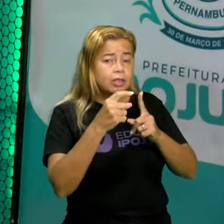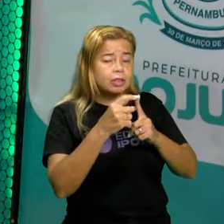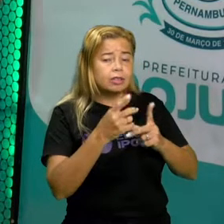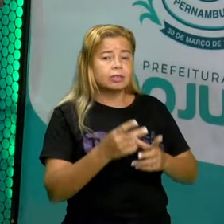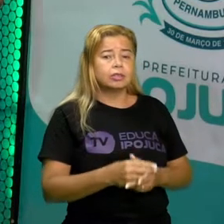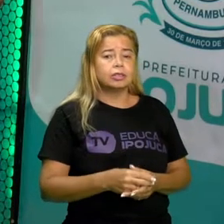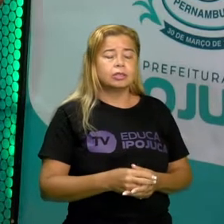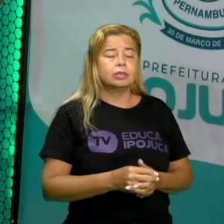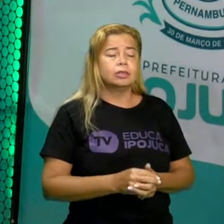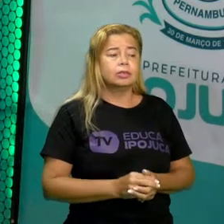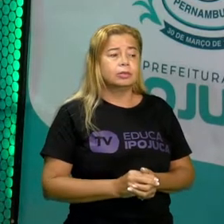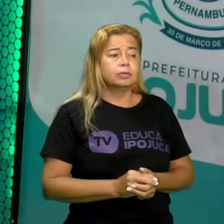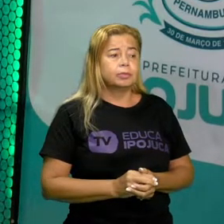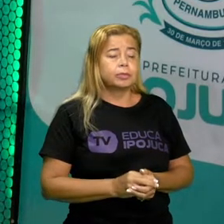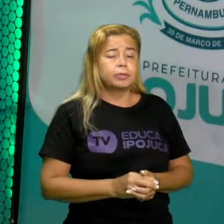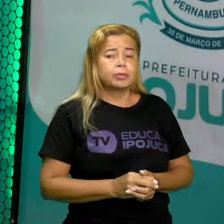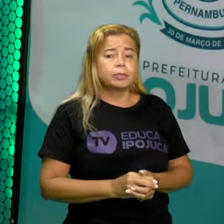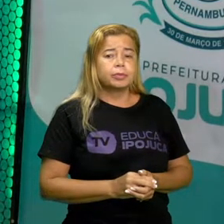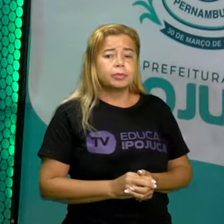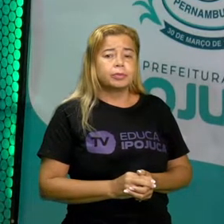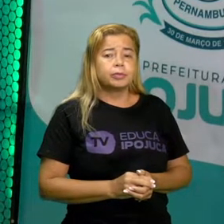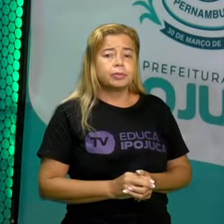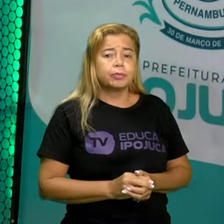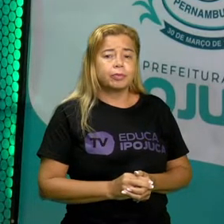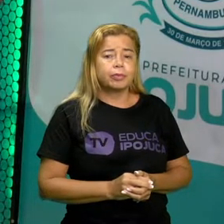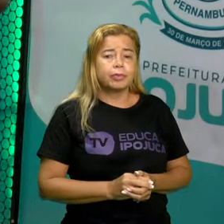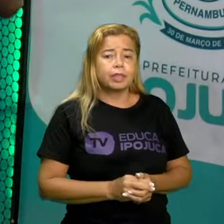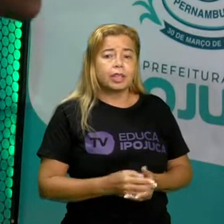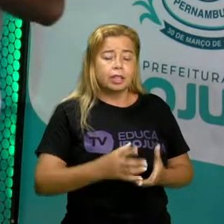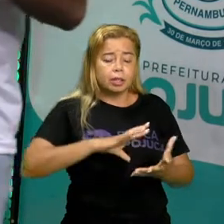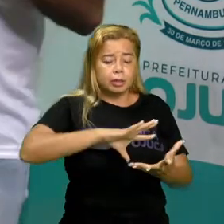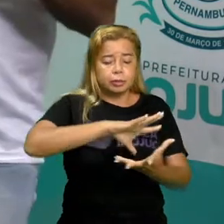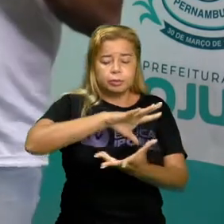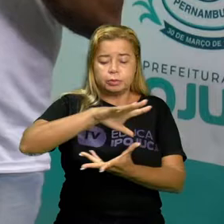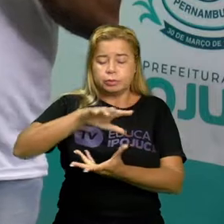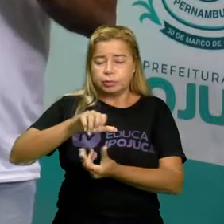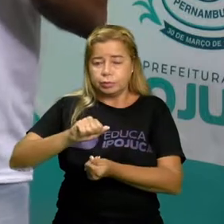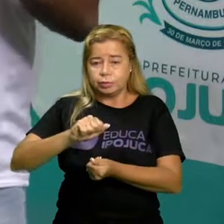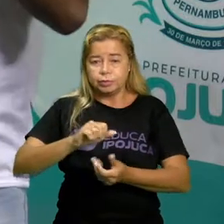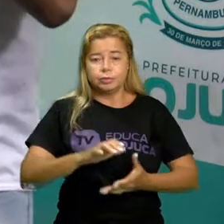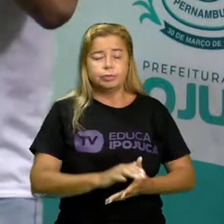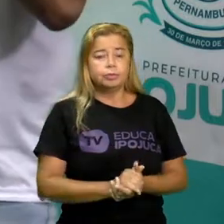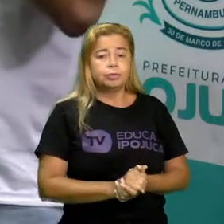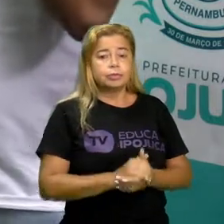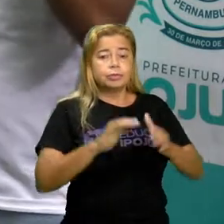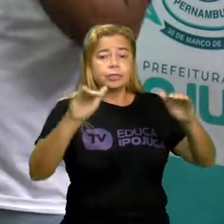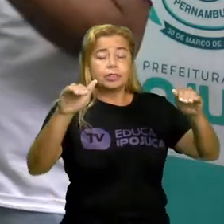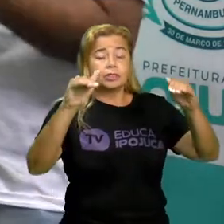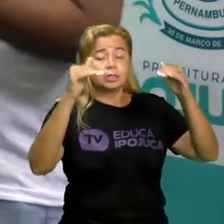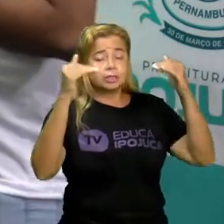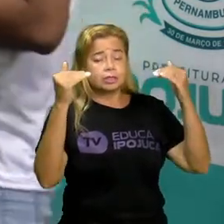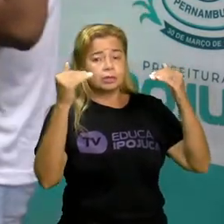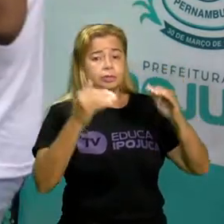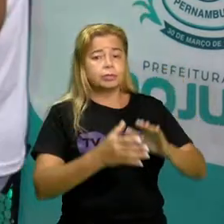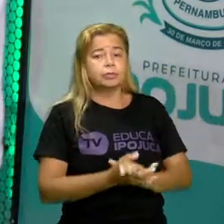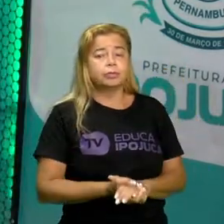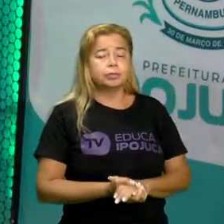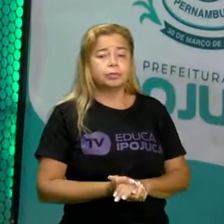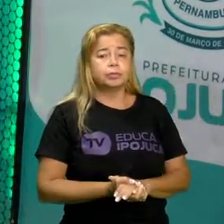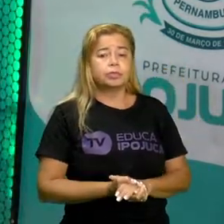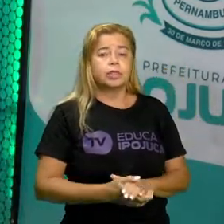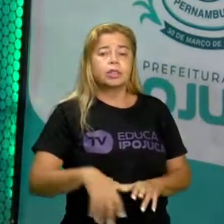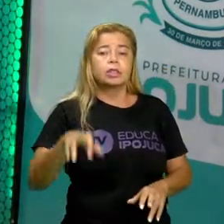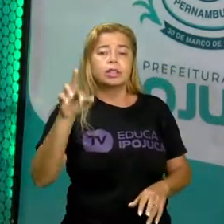word, e world, que quer dizer mundo. Então, eu queria que vocês prestassem atenção no seguinte. O R